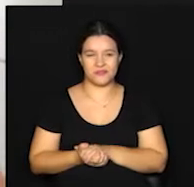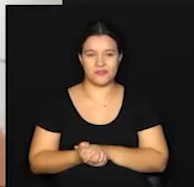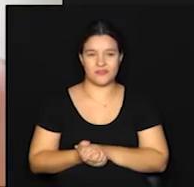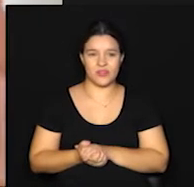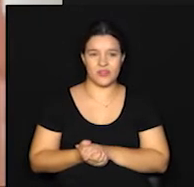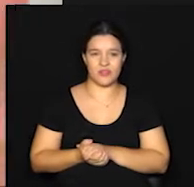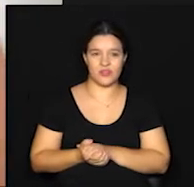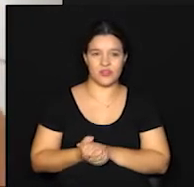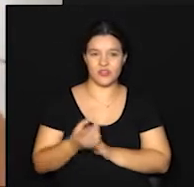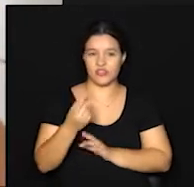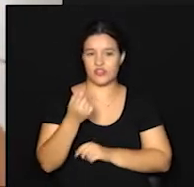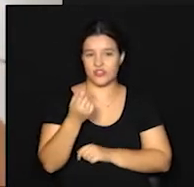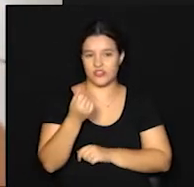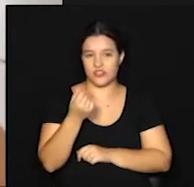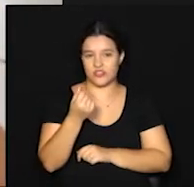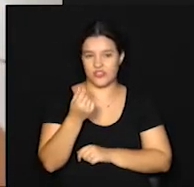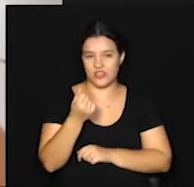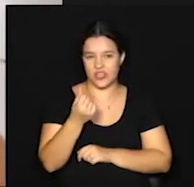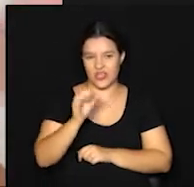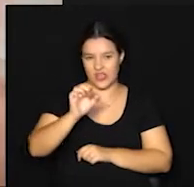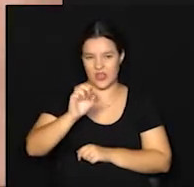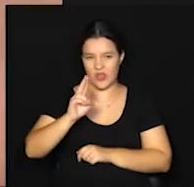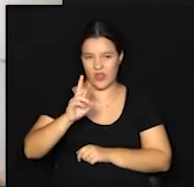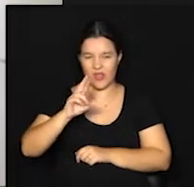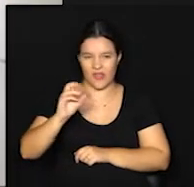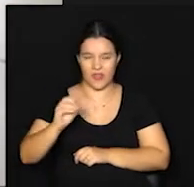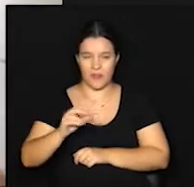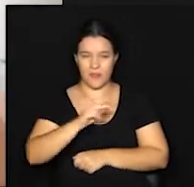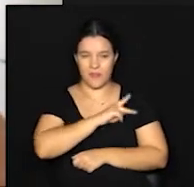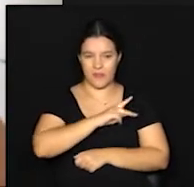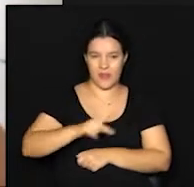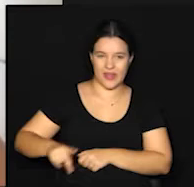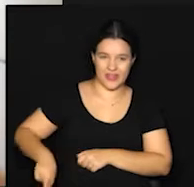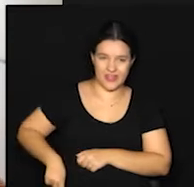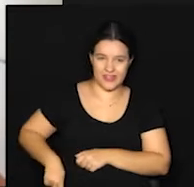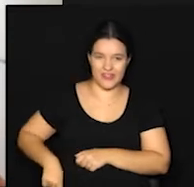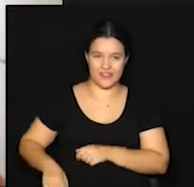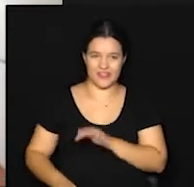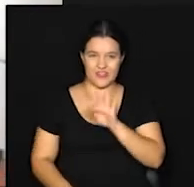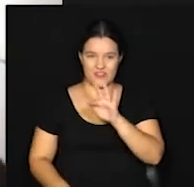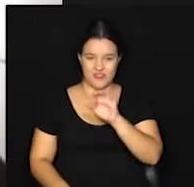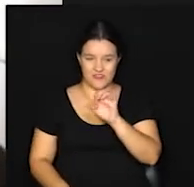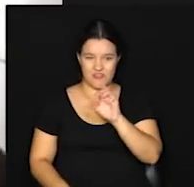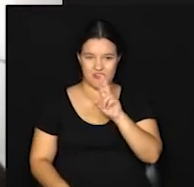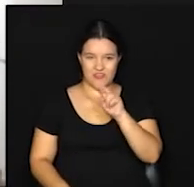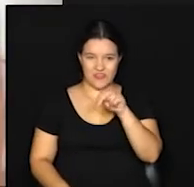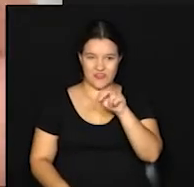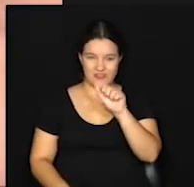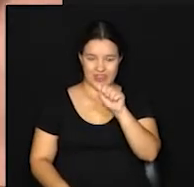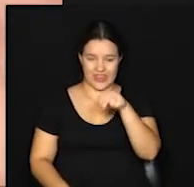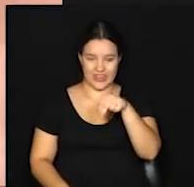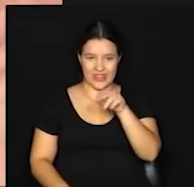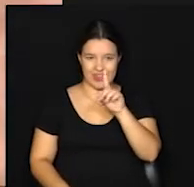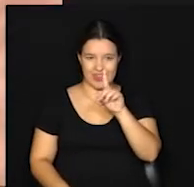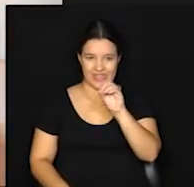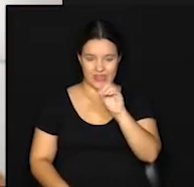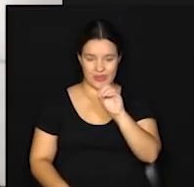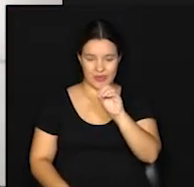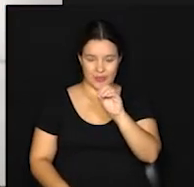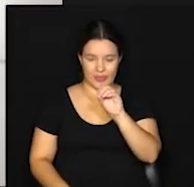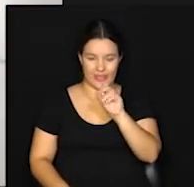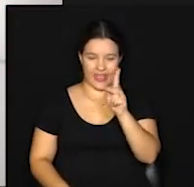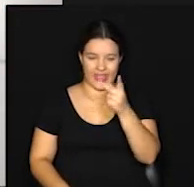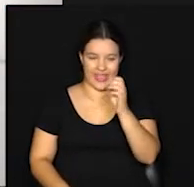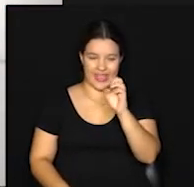euro o Fernando Henrique tinha uns 10 anos antes, tinha feito a mudança do euro do cruzeiro